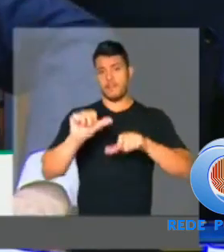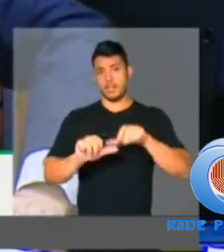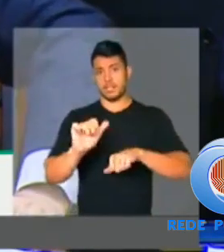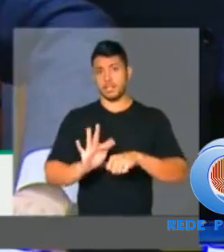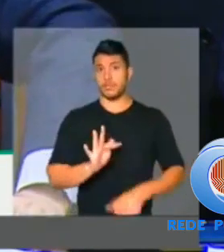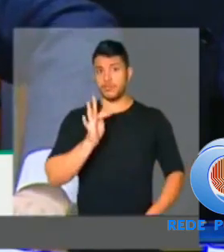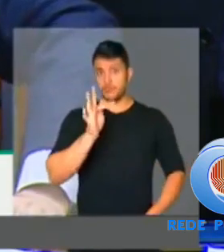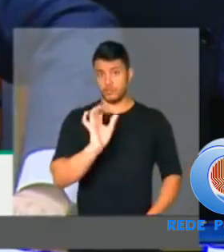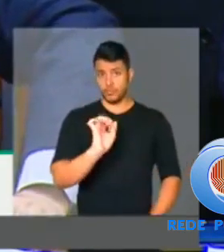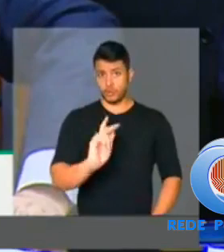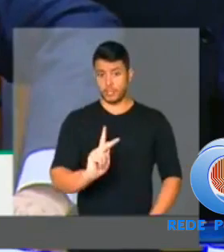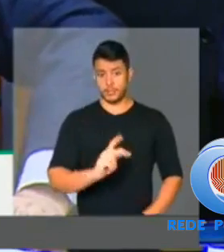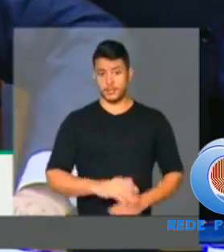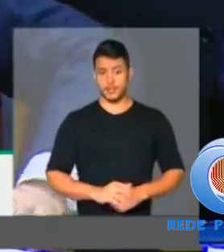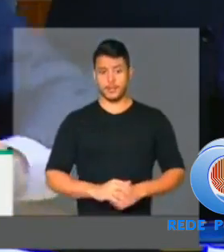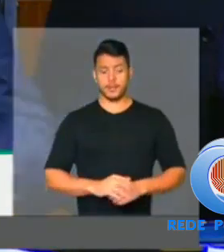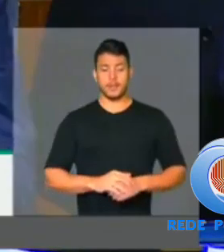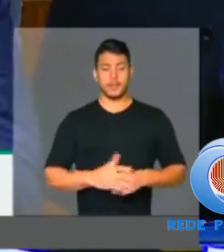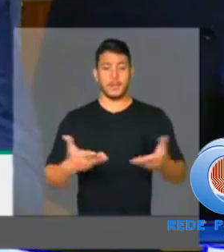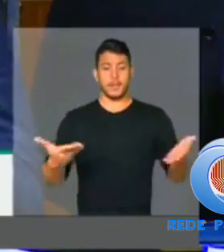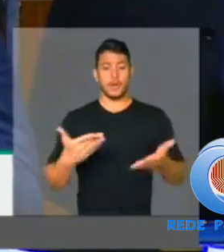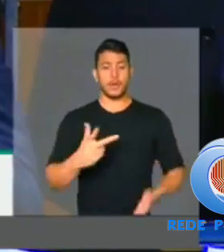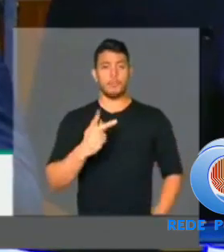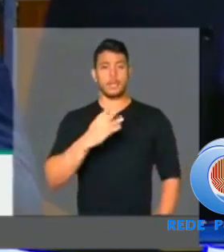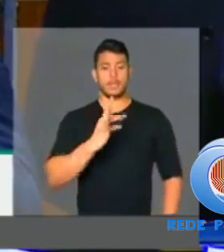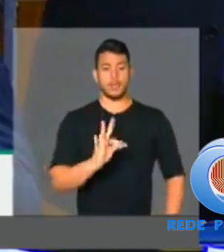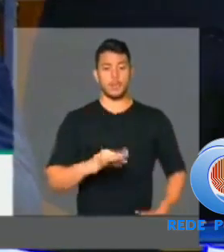texto da medida provisória. PT,